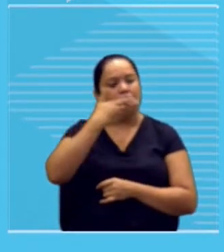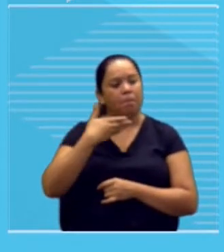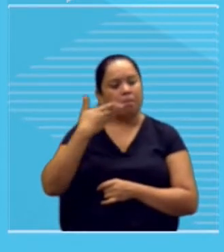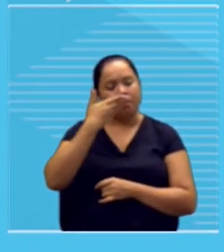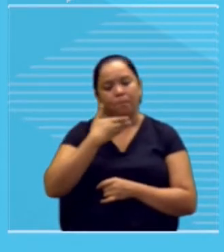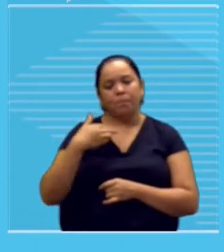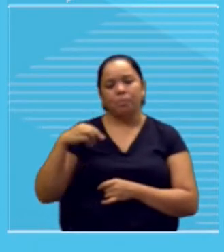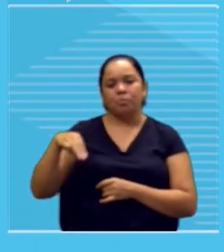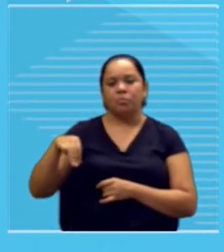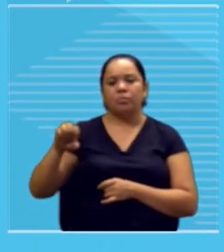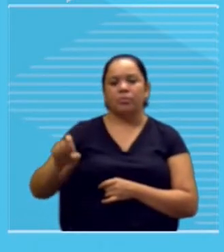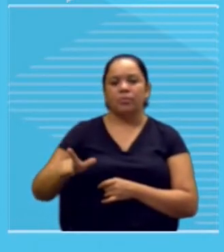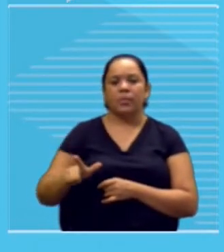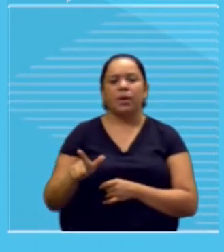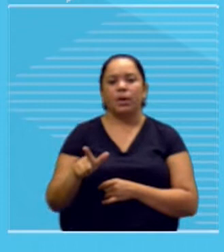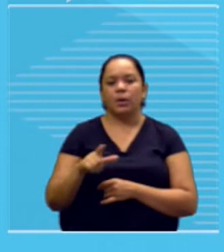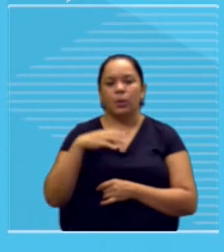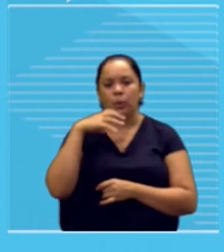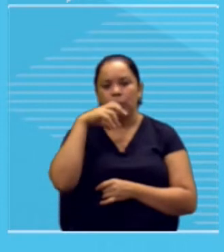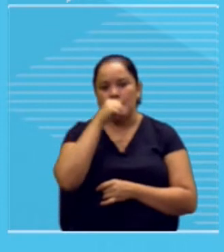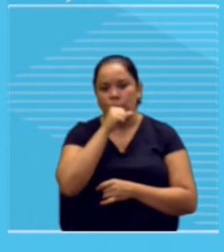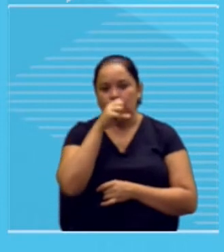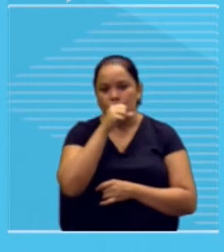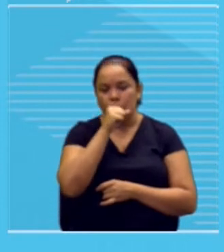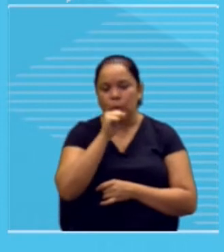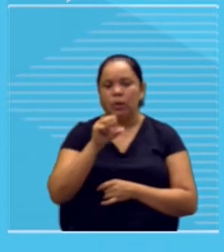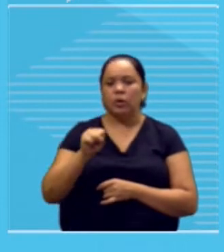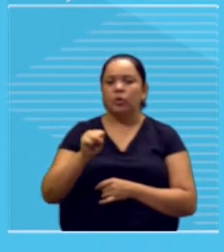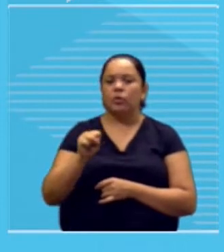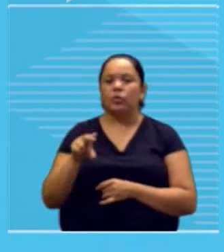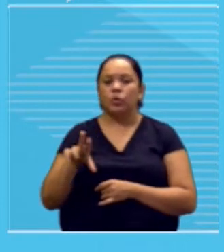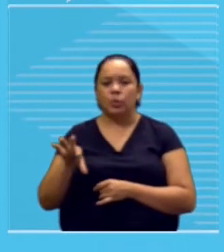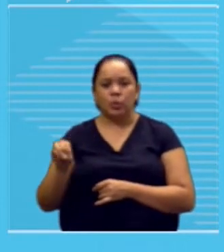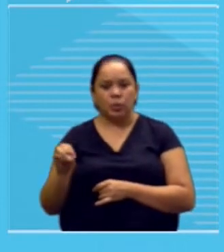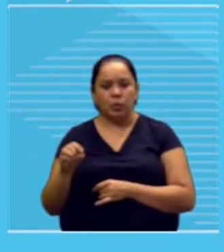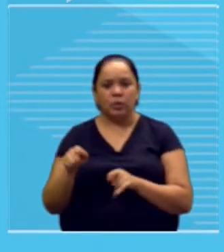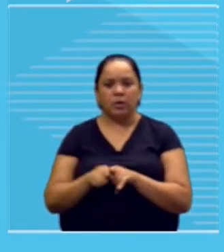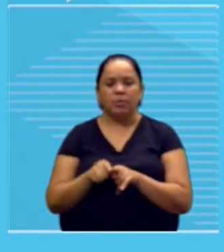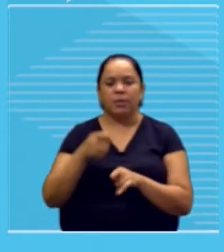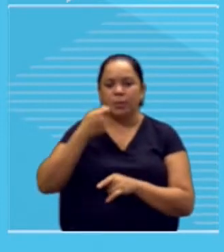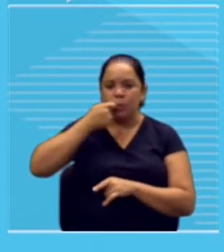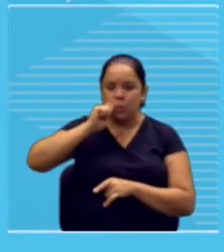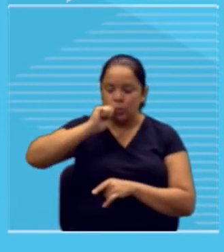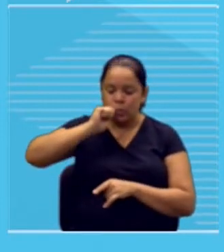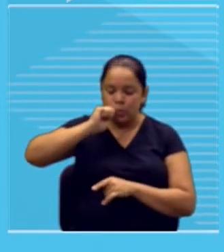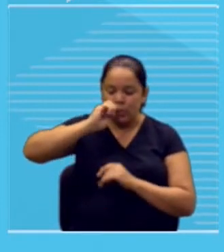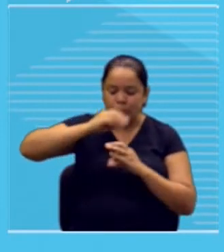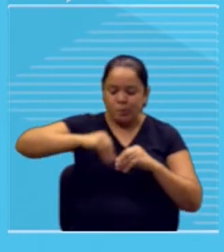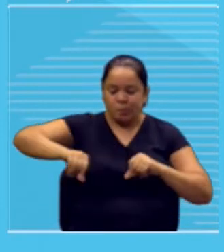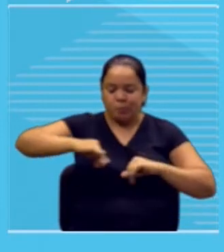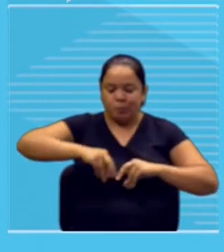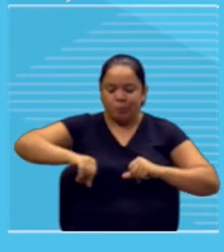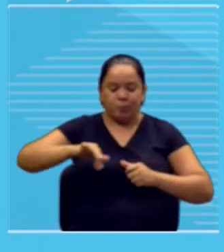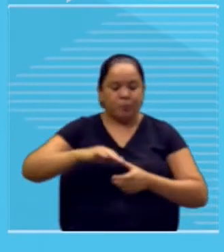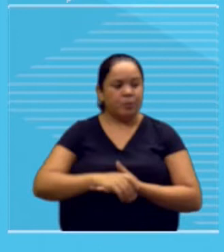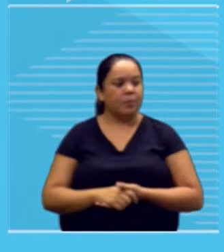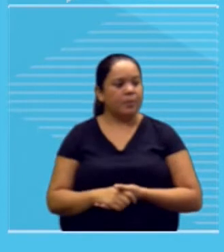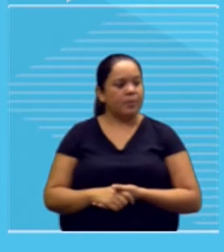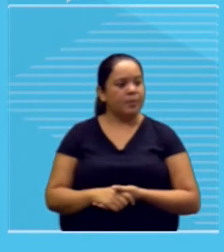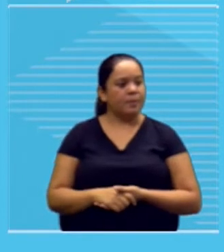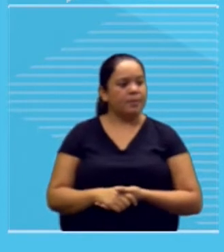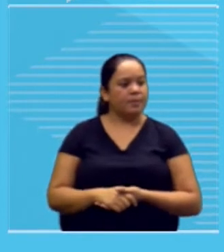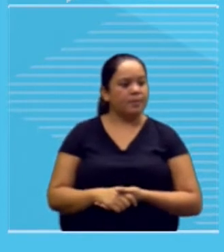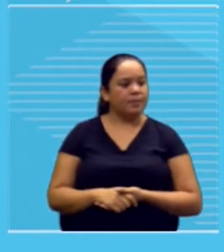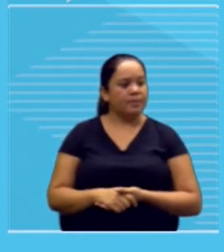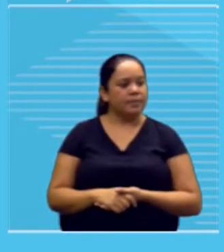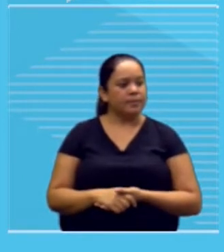e raspinha de limão olha aí ó a pessoa quer mais que tem de ingrediente agora para salada Observe que vai ter os números ó